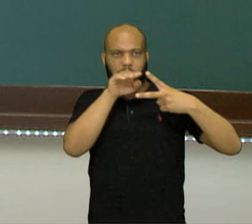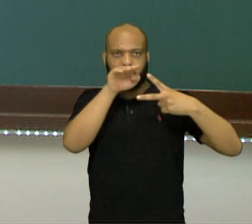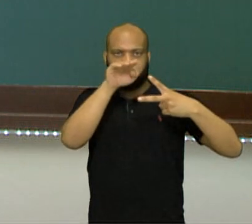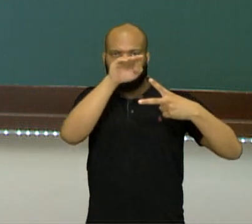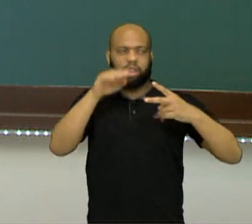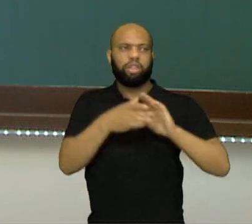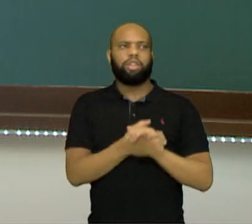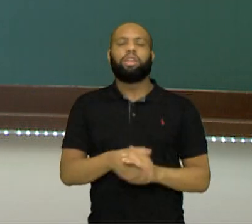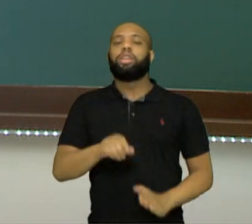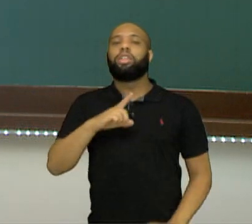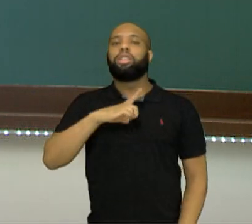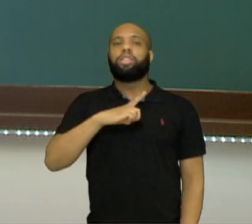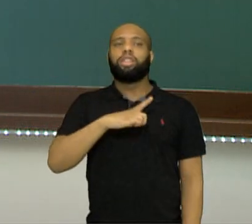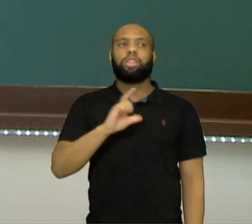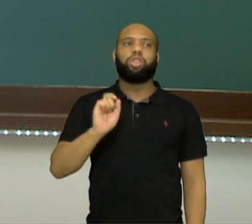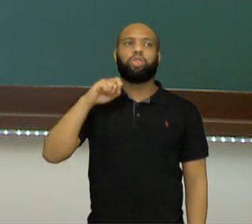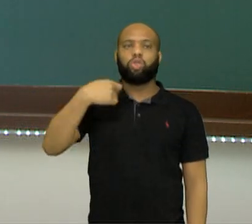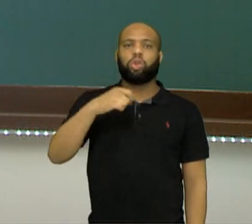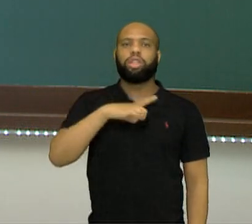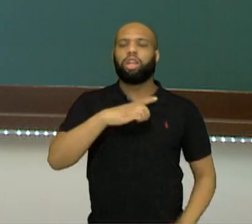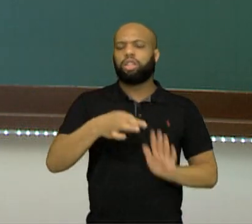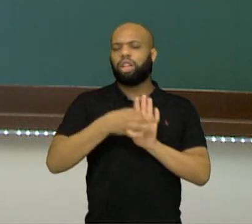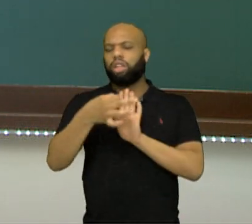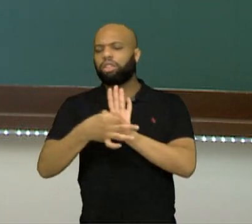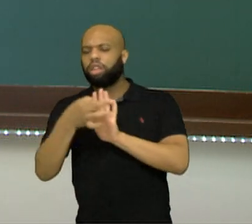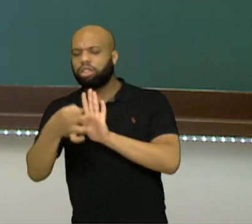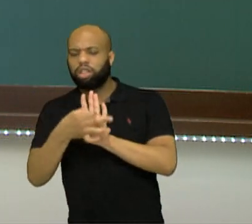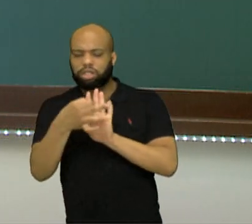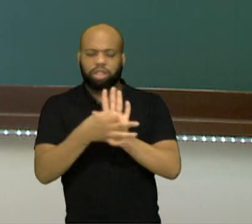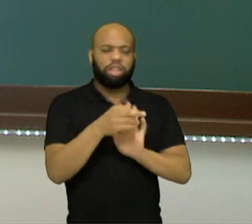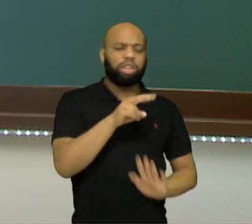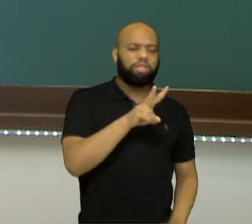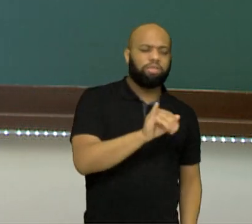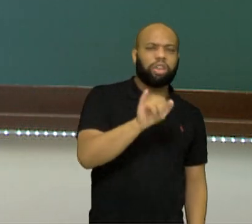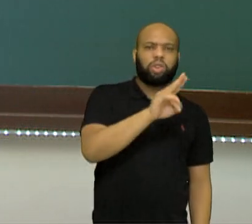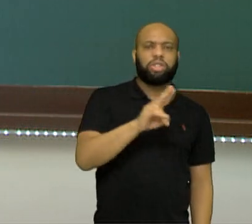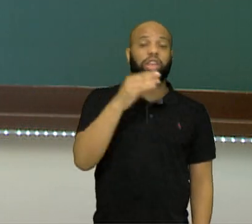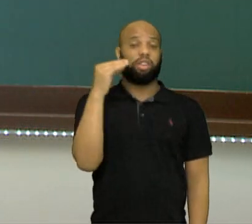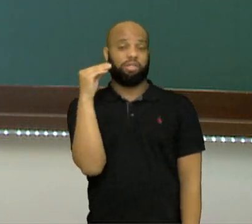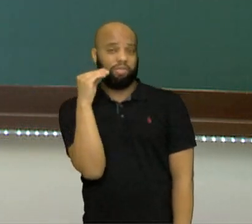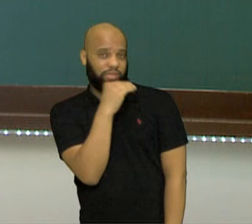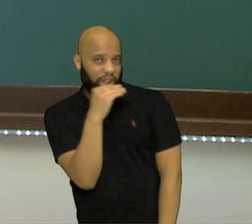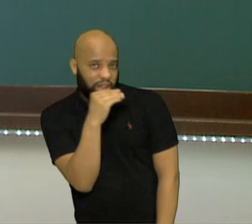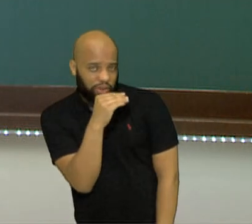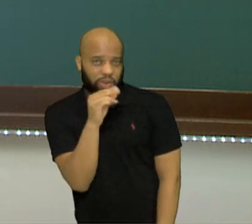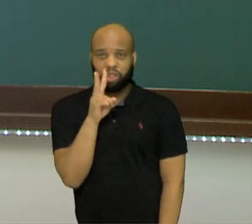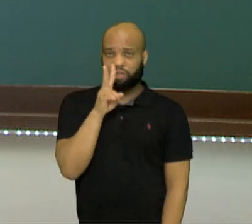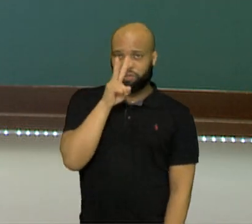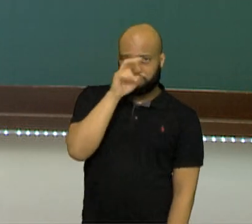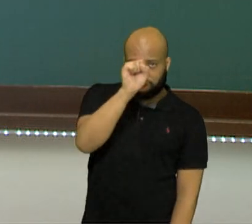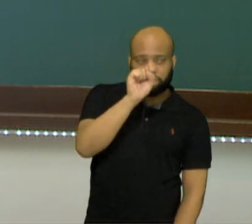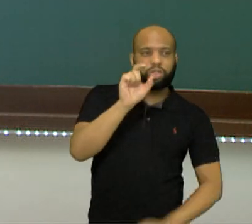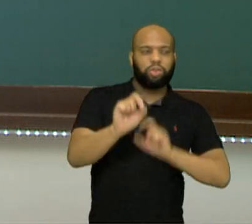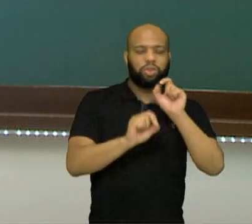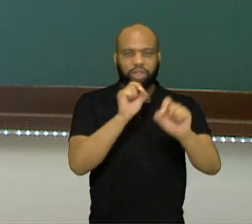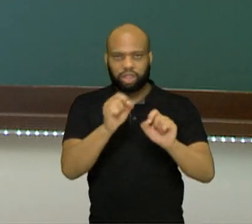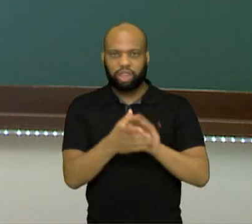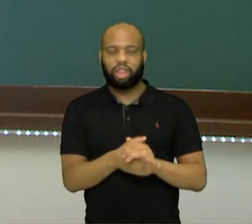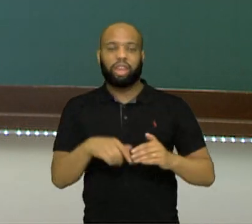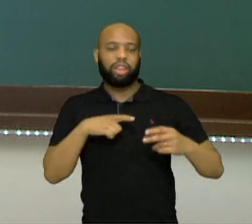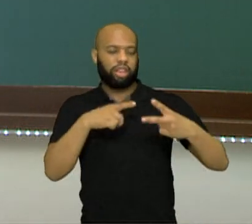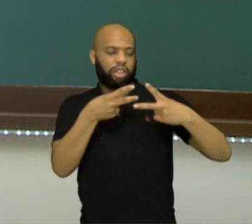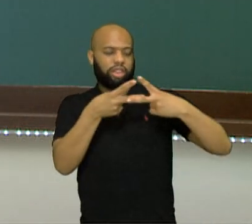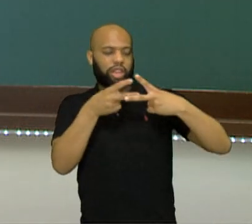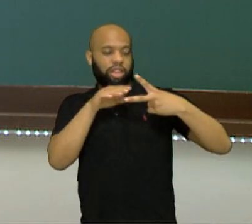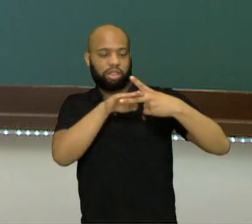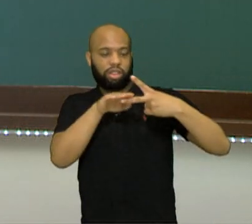Graham, em relação aos argumentos. Qual é o argumento mais fraco? para o mais forte. A base da pirâmide